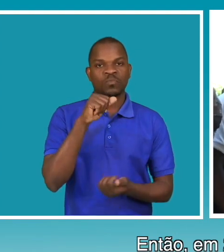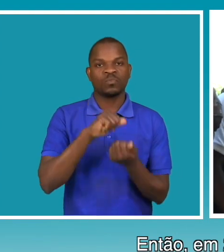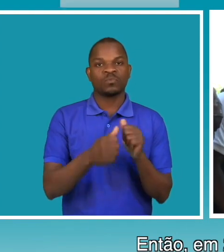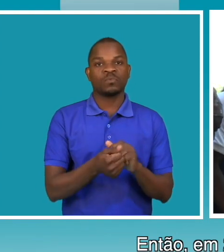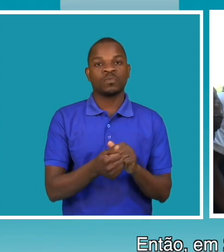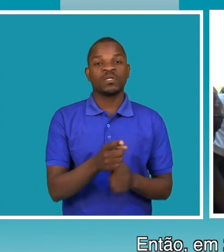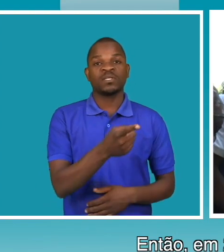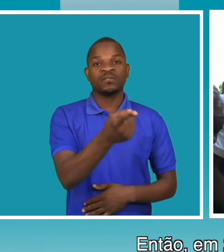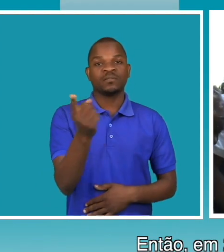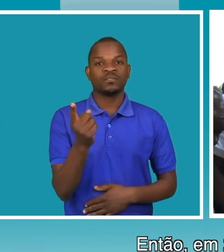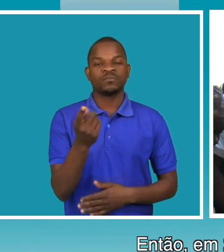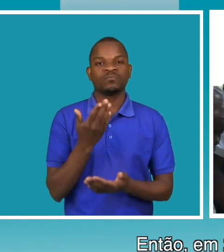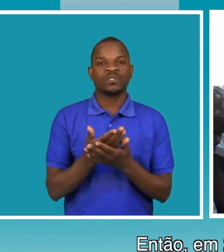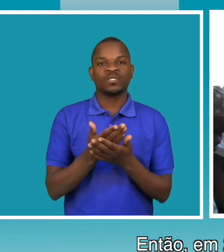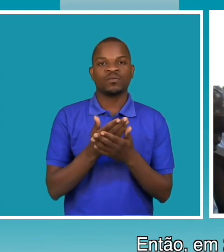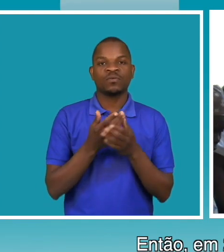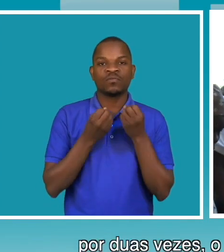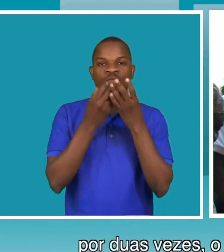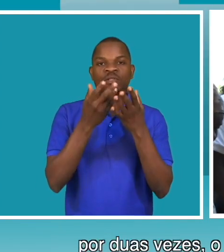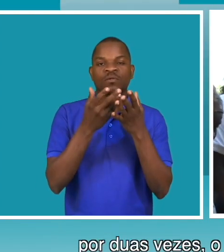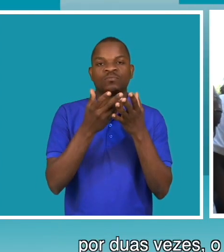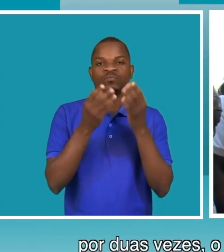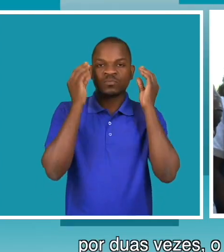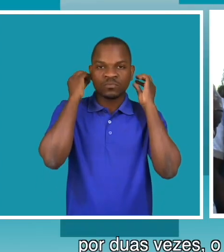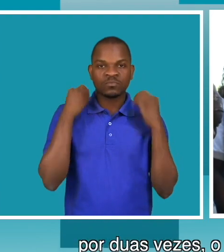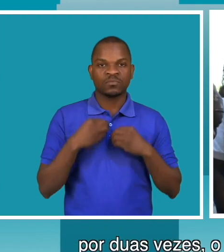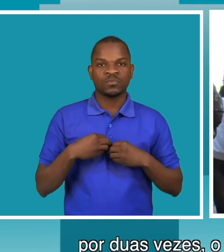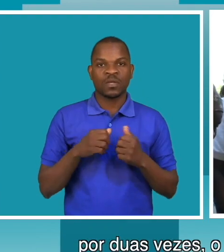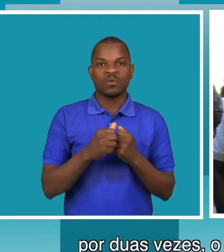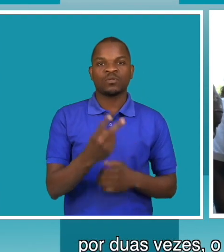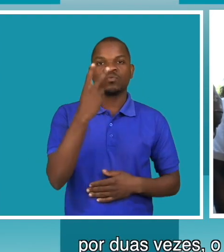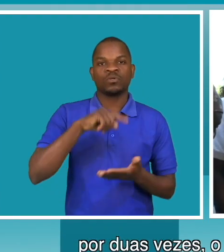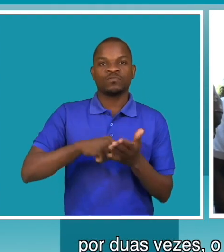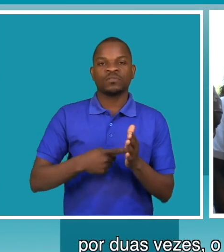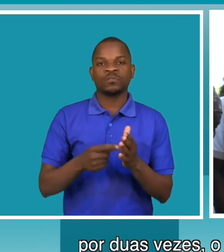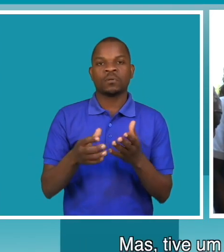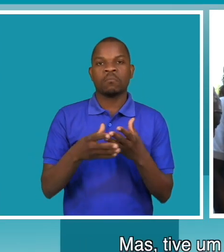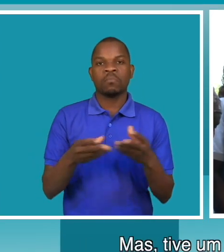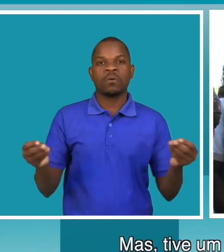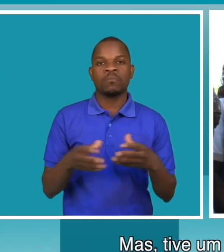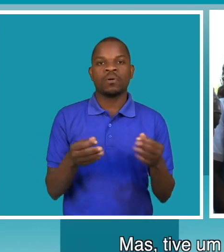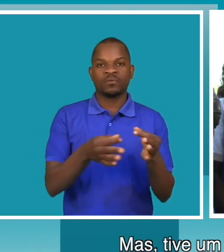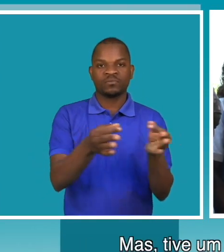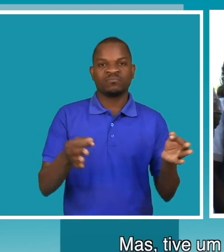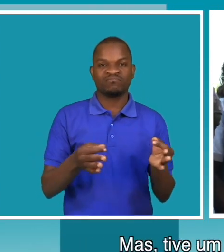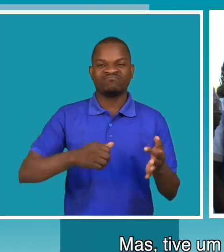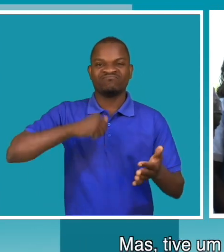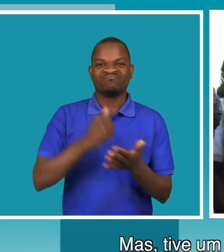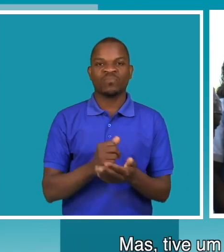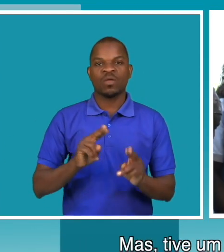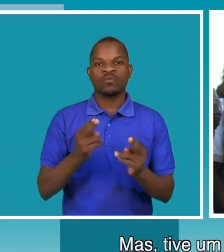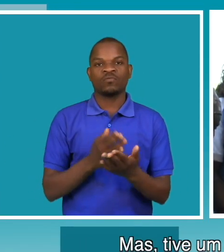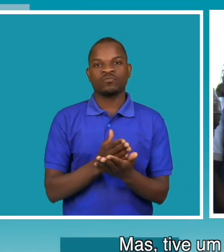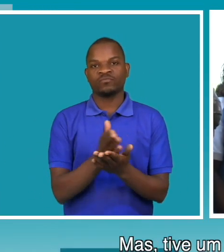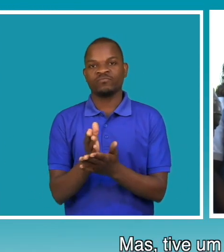problema de eles terem pedido informação do médico. Por duas vezes, o documento lá desapareceu. Mas, sim, tive acesso